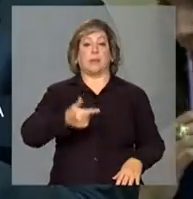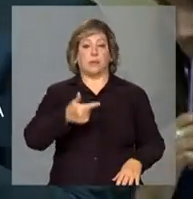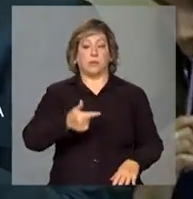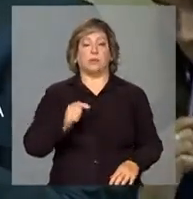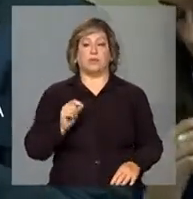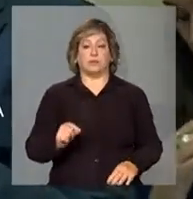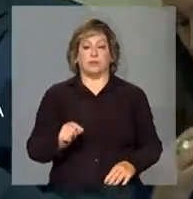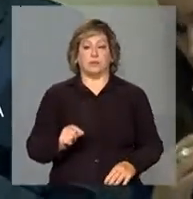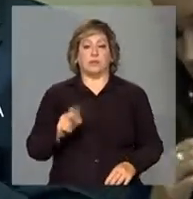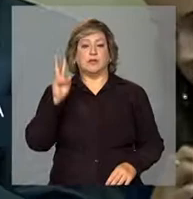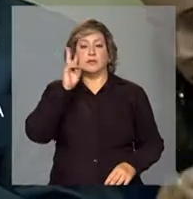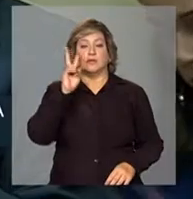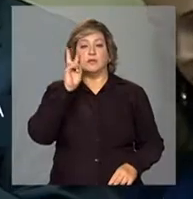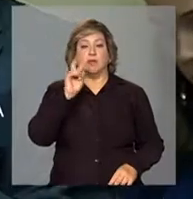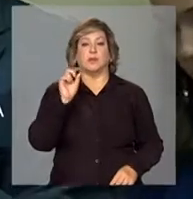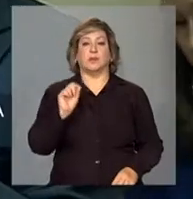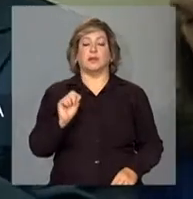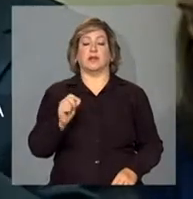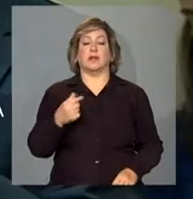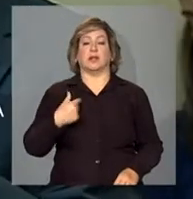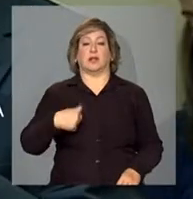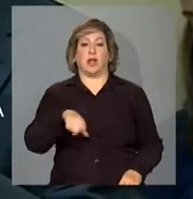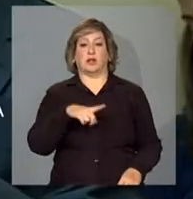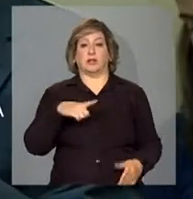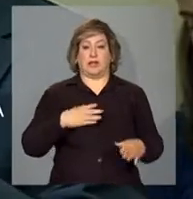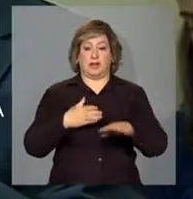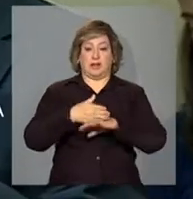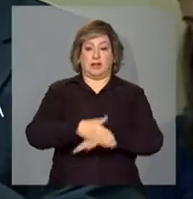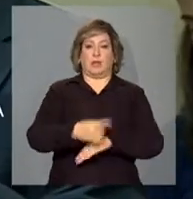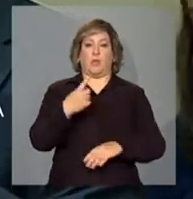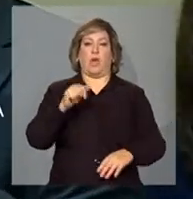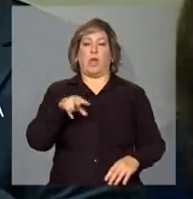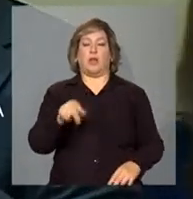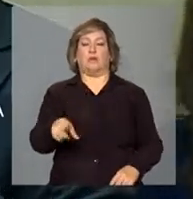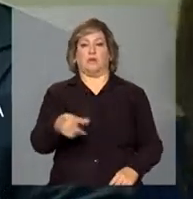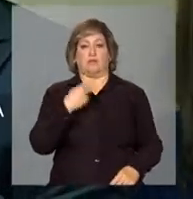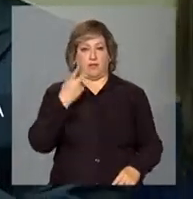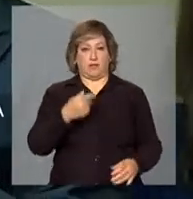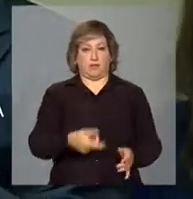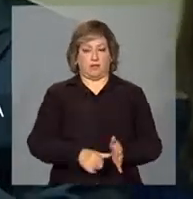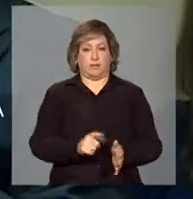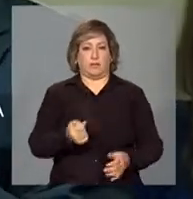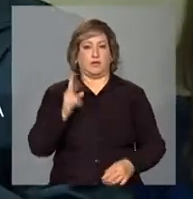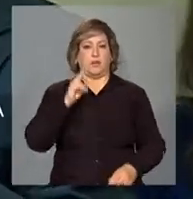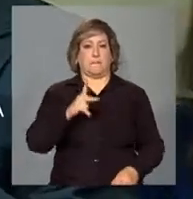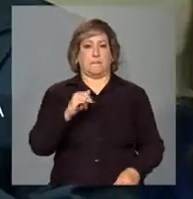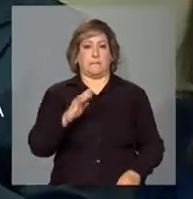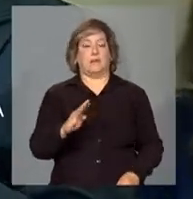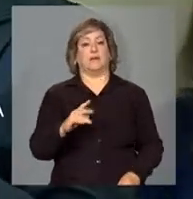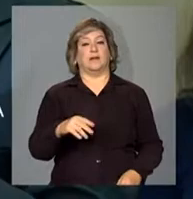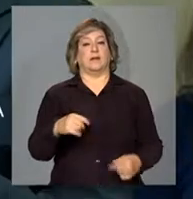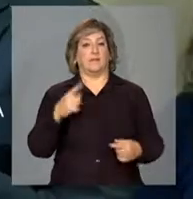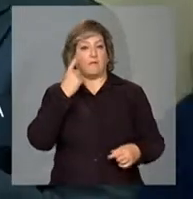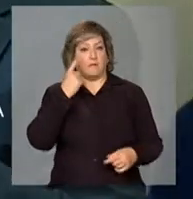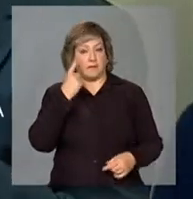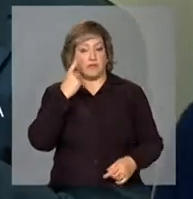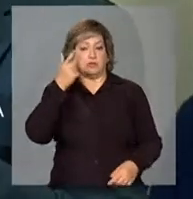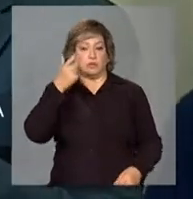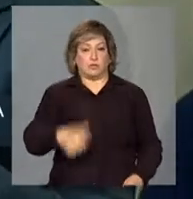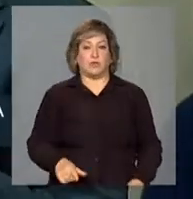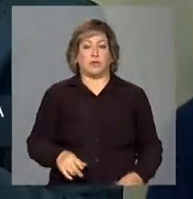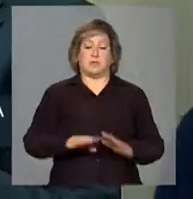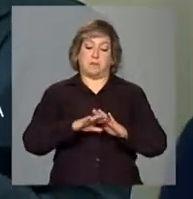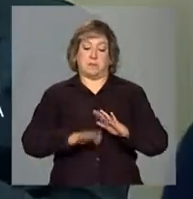segunda questão é sobre o fato da gente tá entrando no ano que o senhor acabou de dizer que o PIB deve ser revisto Muito